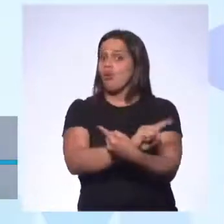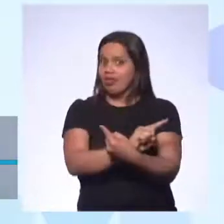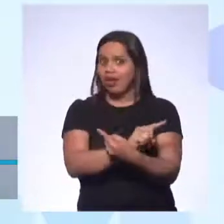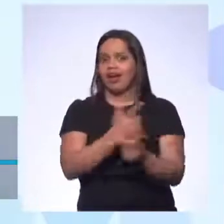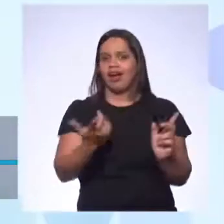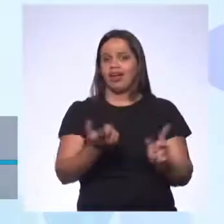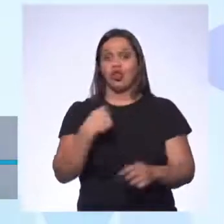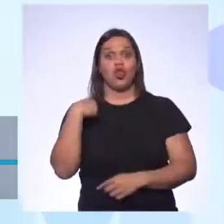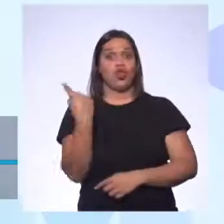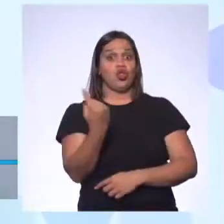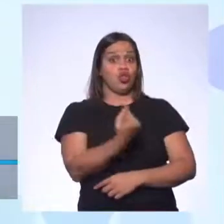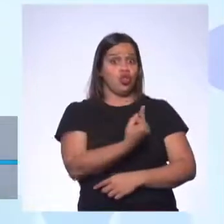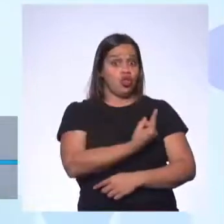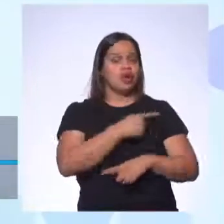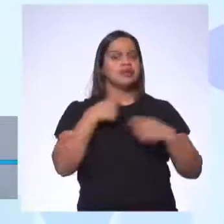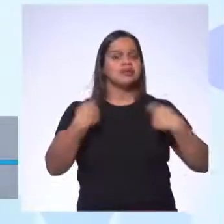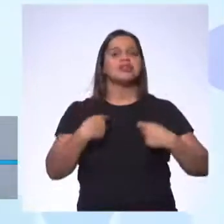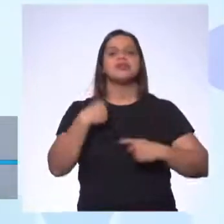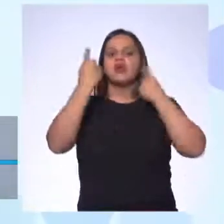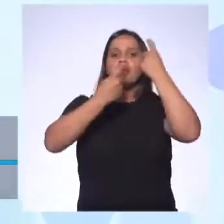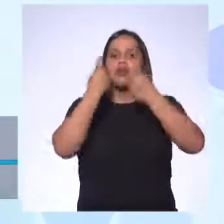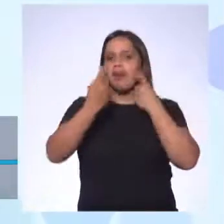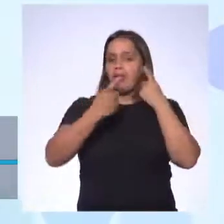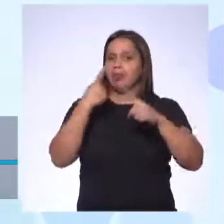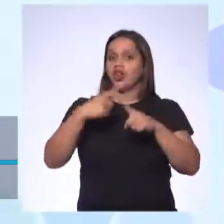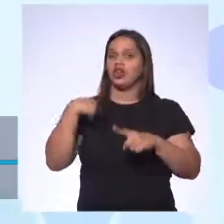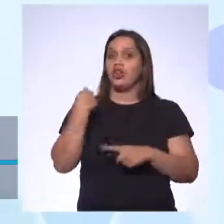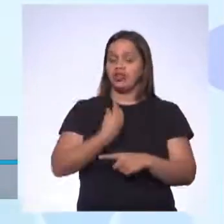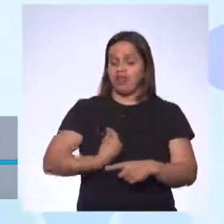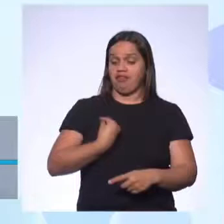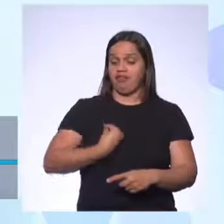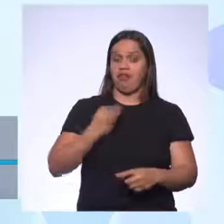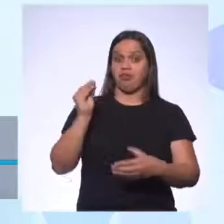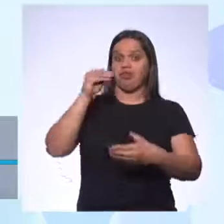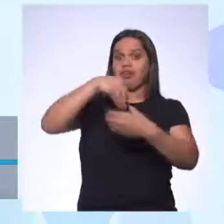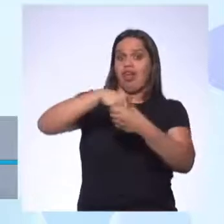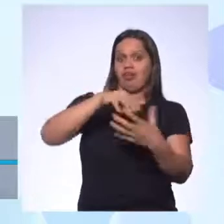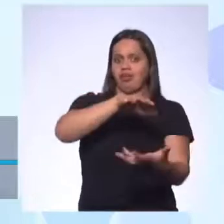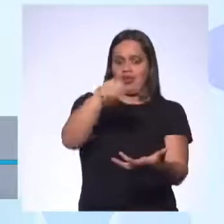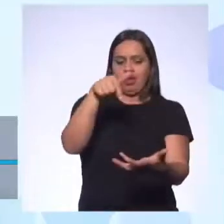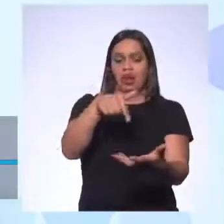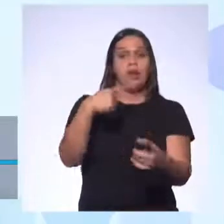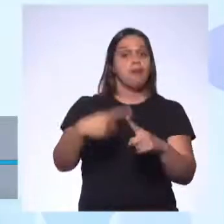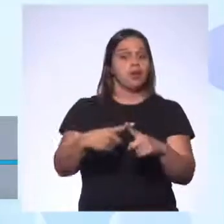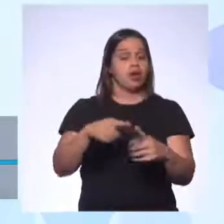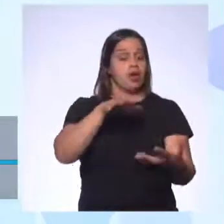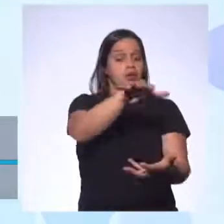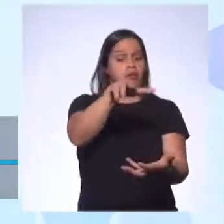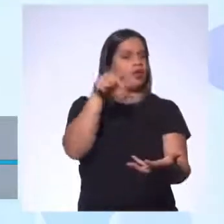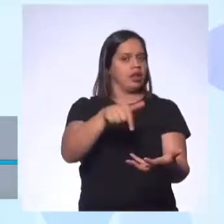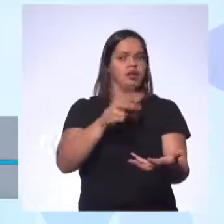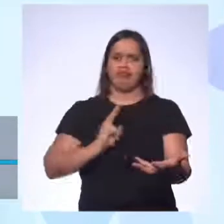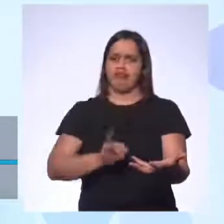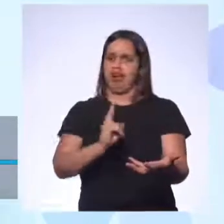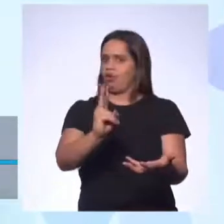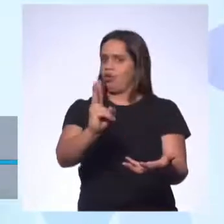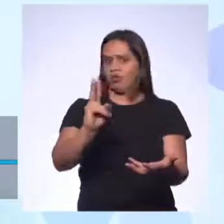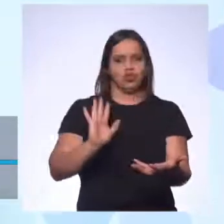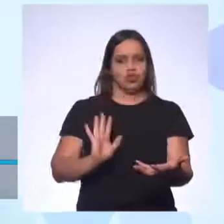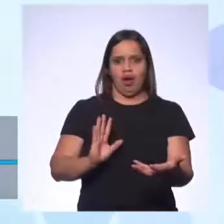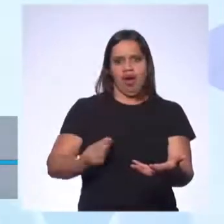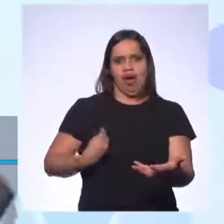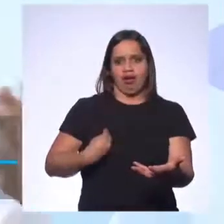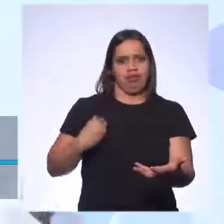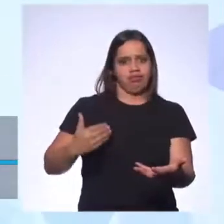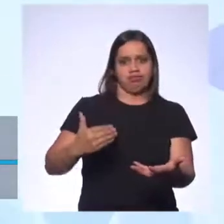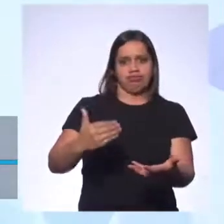A gente é que tem que se preocupar porque a gente é que está vivendo dentro dele. Tá? Porque ele vai continuar a sua saga aí até no